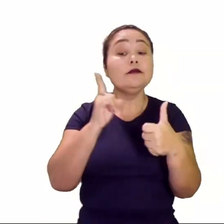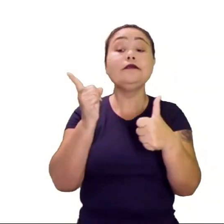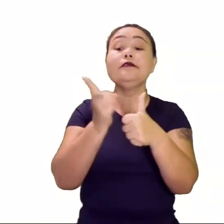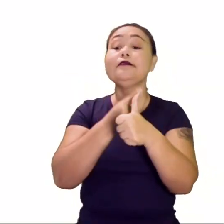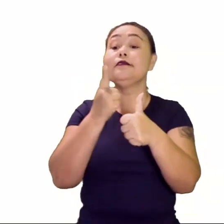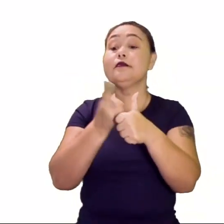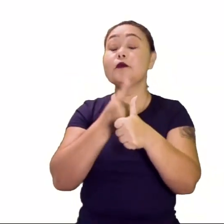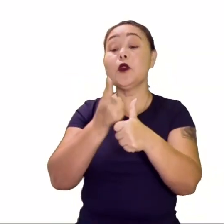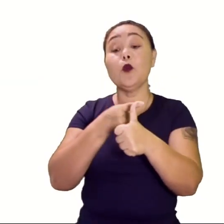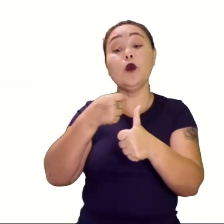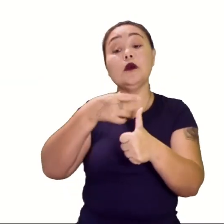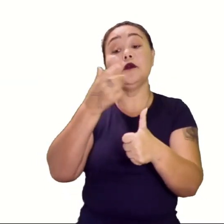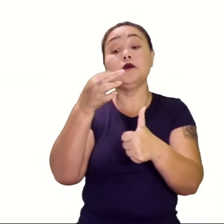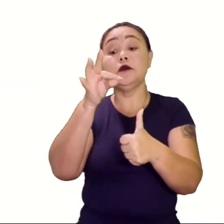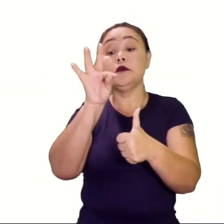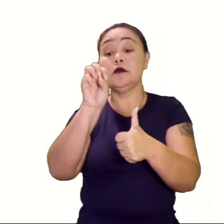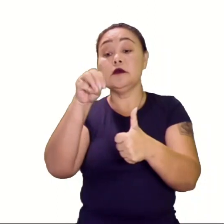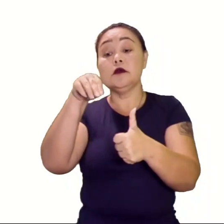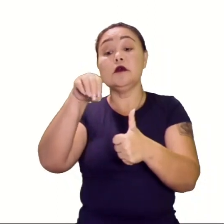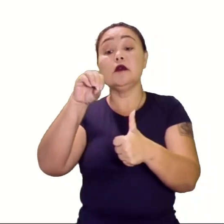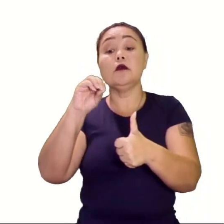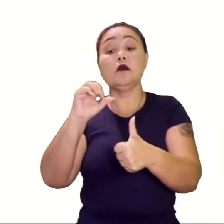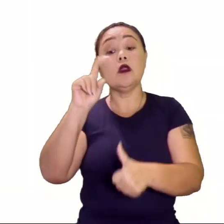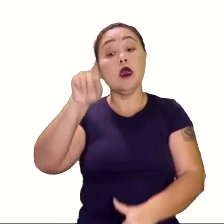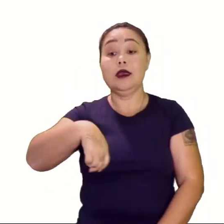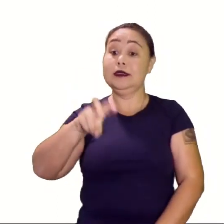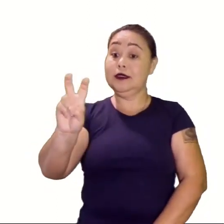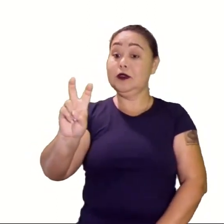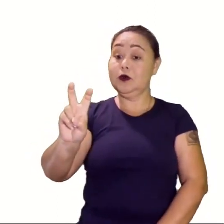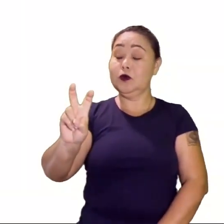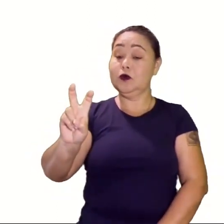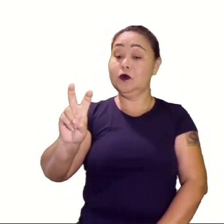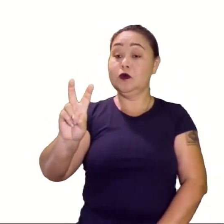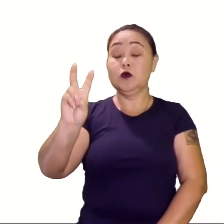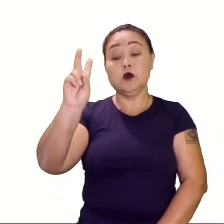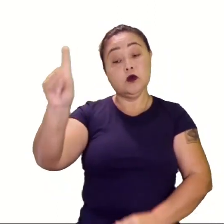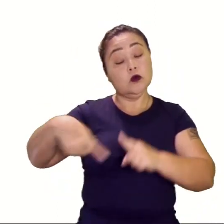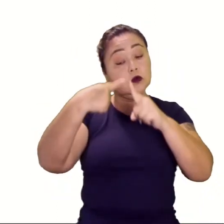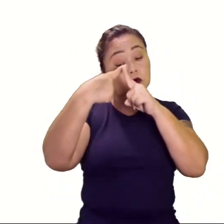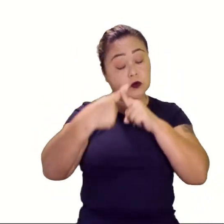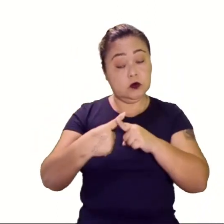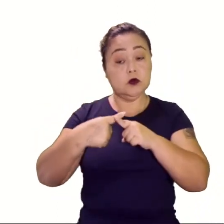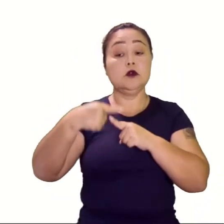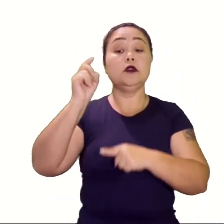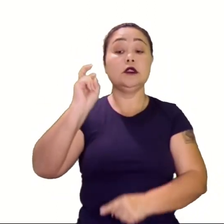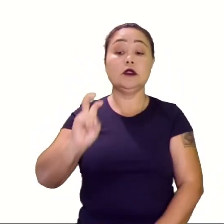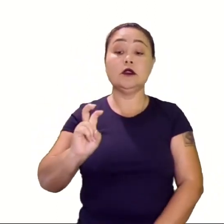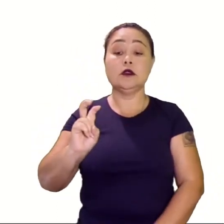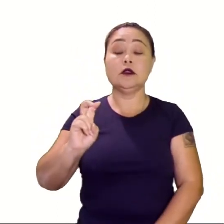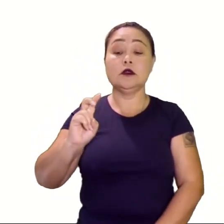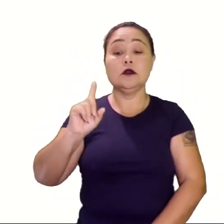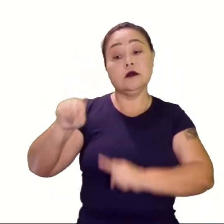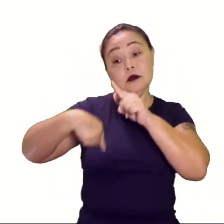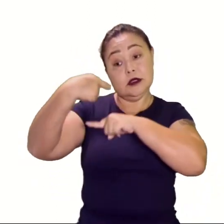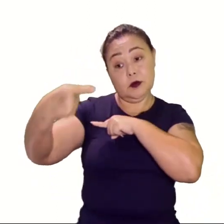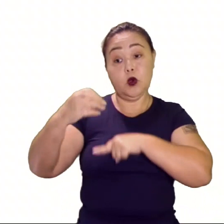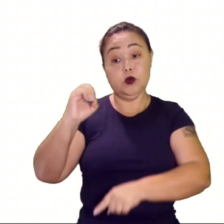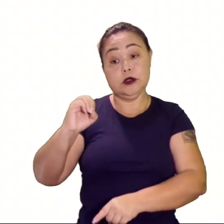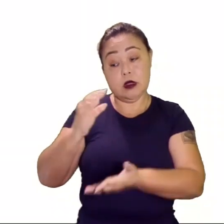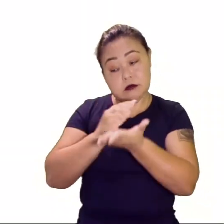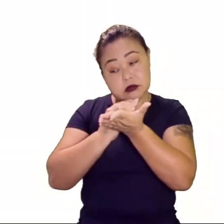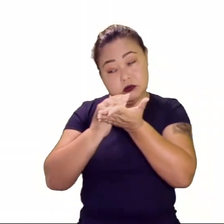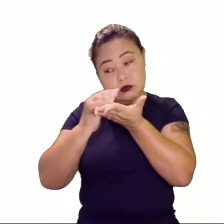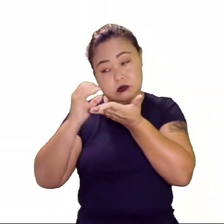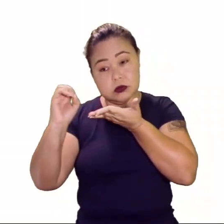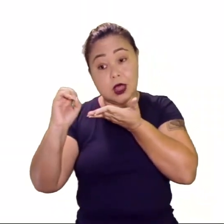nosso primeiro termo, o nosso A1? 5. É o primeiro múltiplo, né? cinco. De 5. Depois do 0. Isso, depois